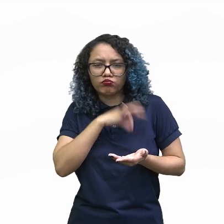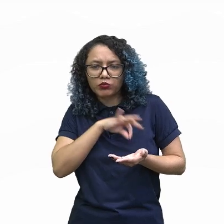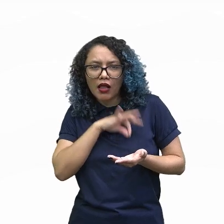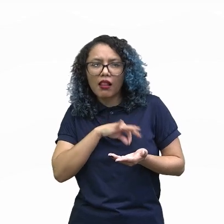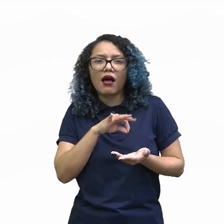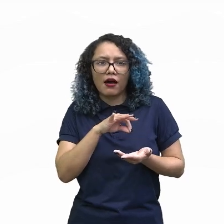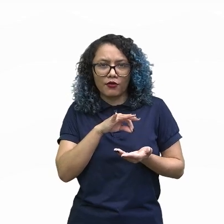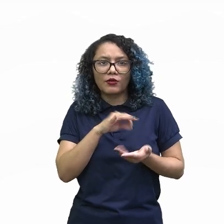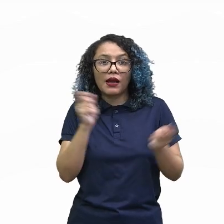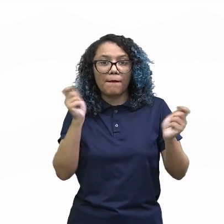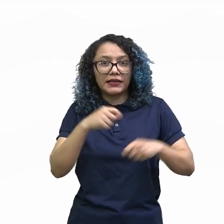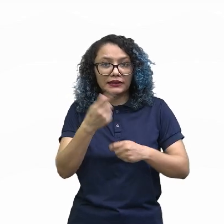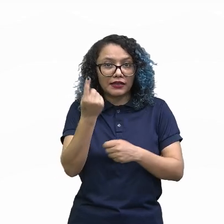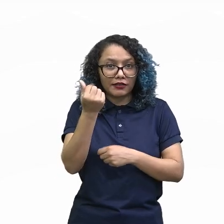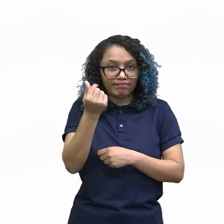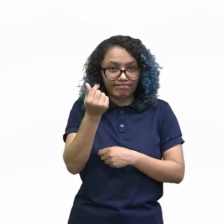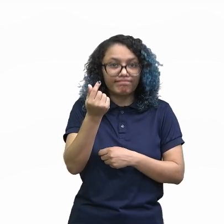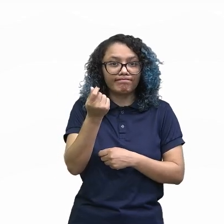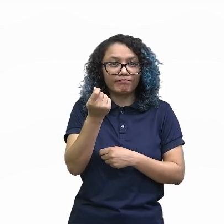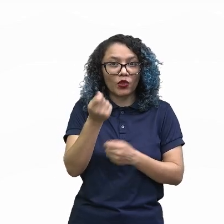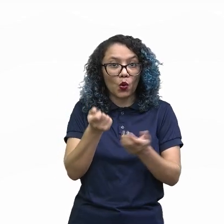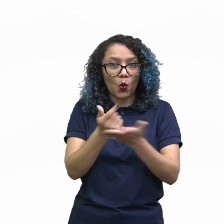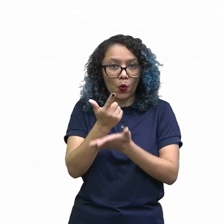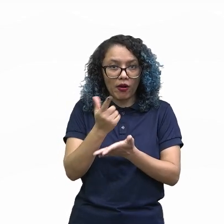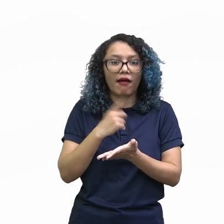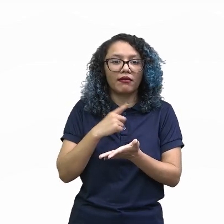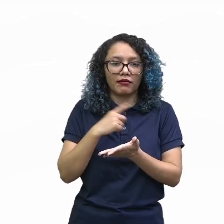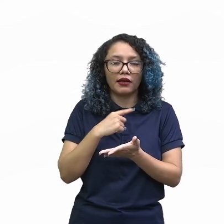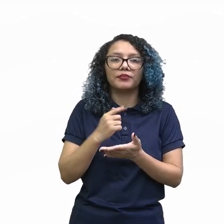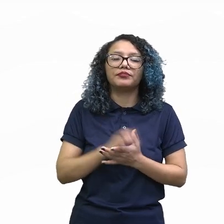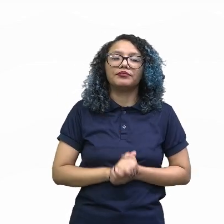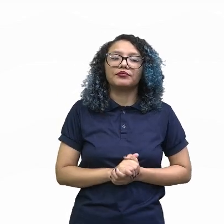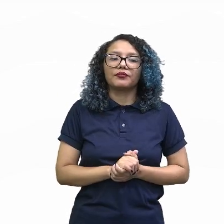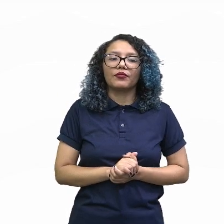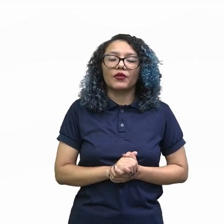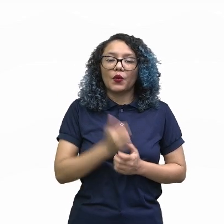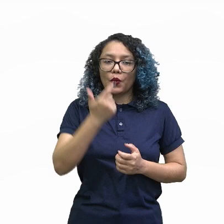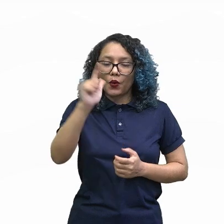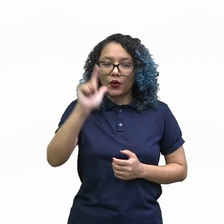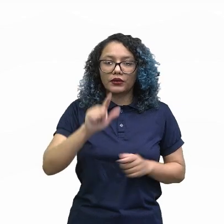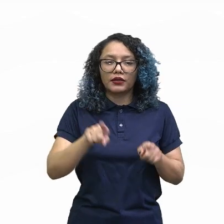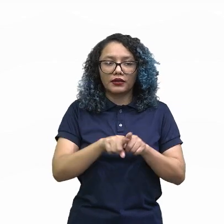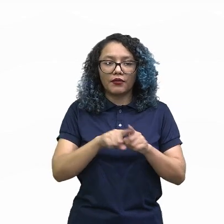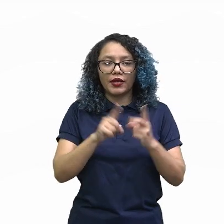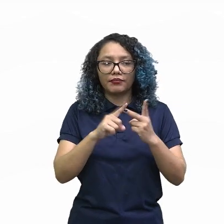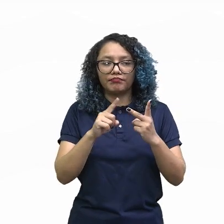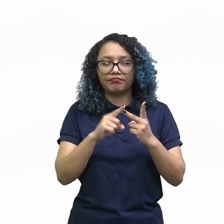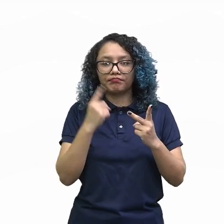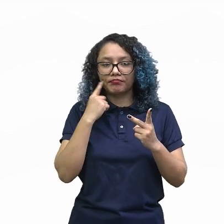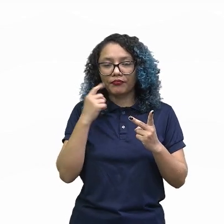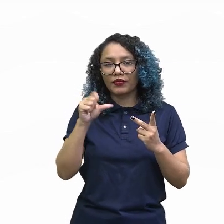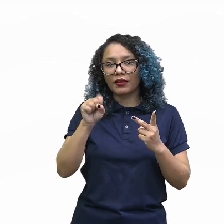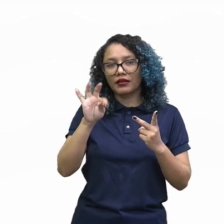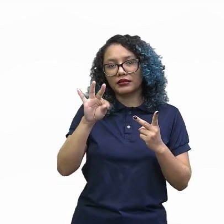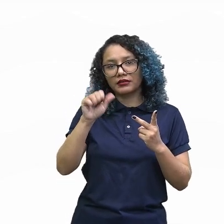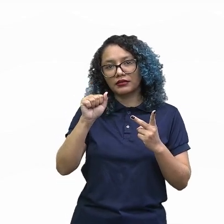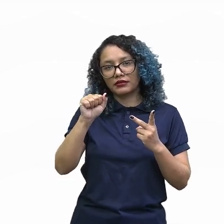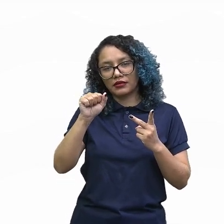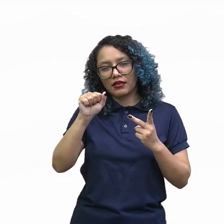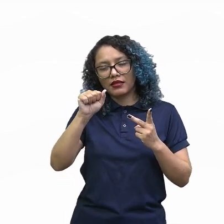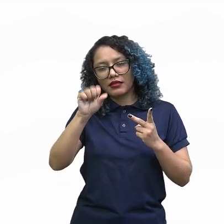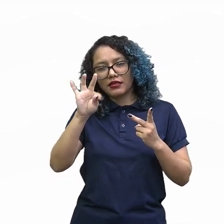pessoa tem para adquirir bens, né? Mais uma outra que ele chama de status social,